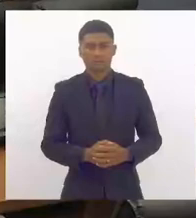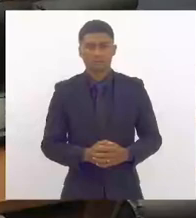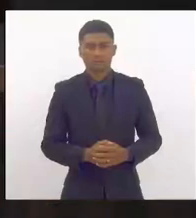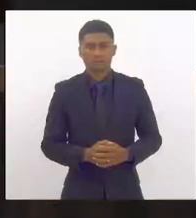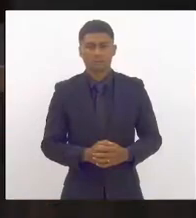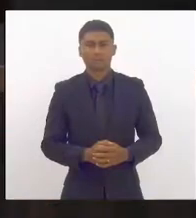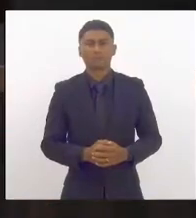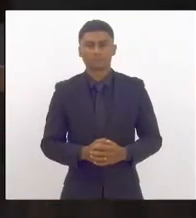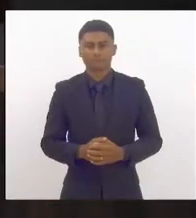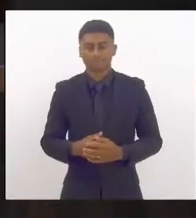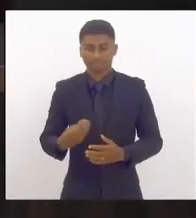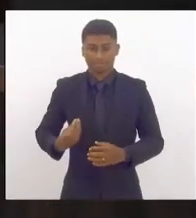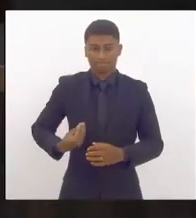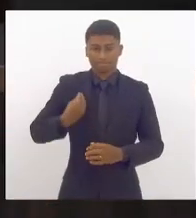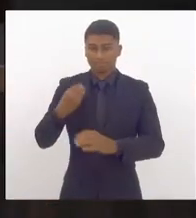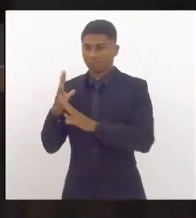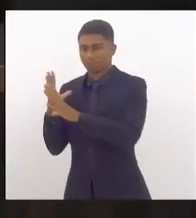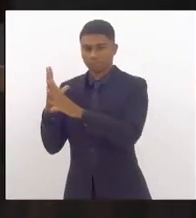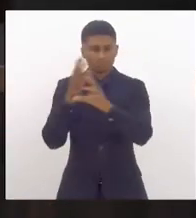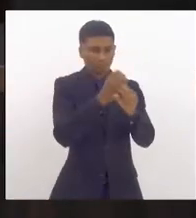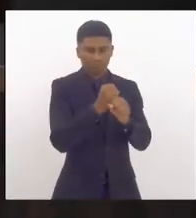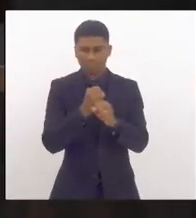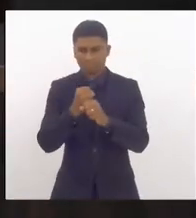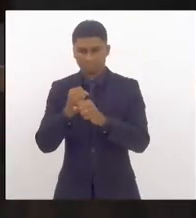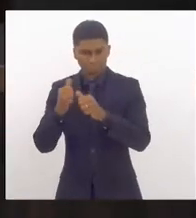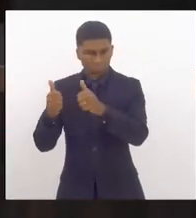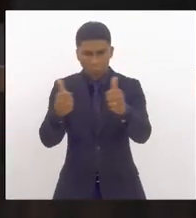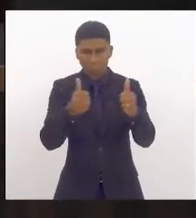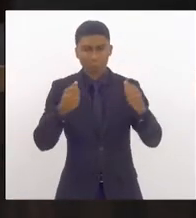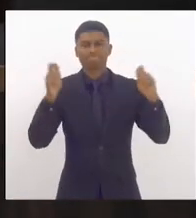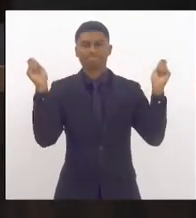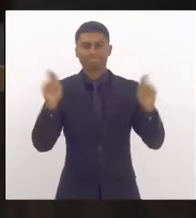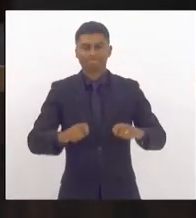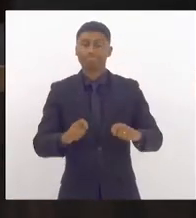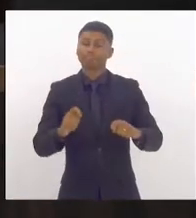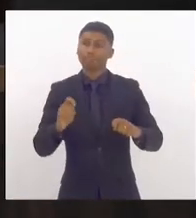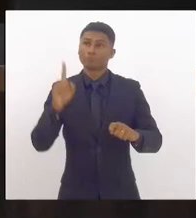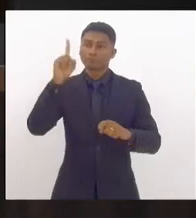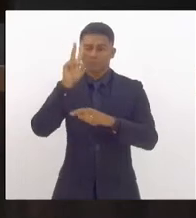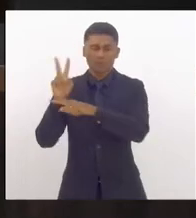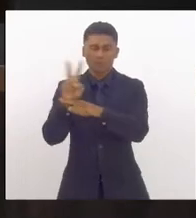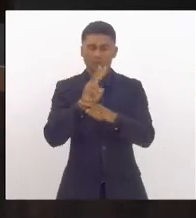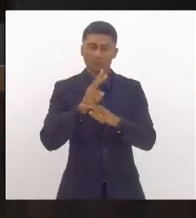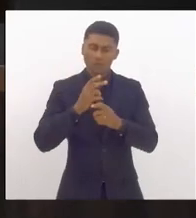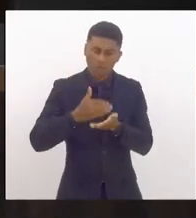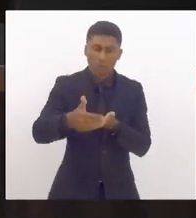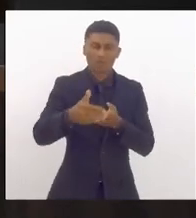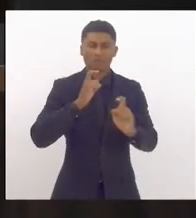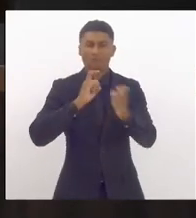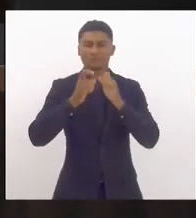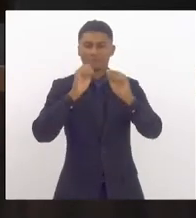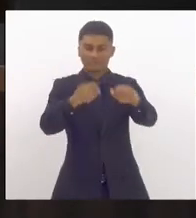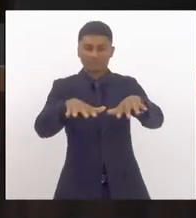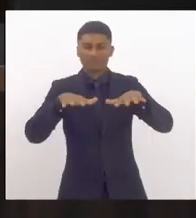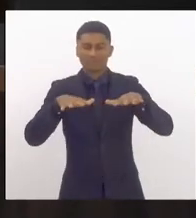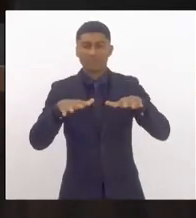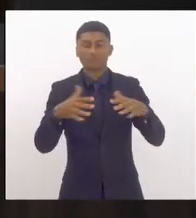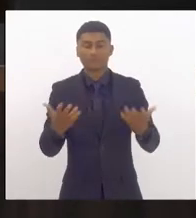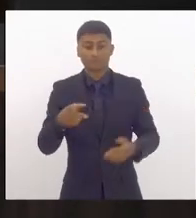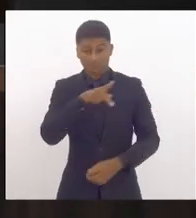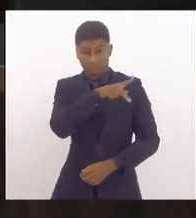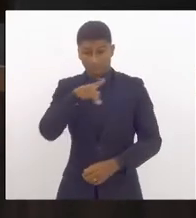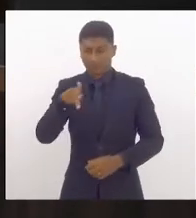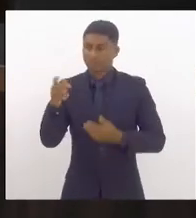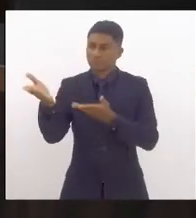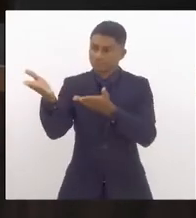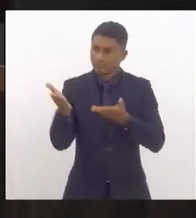em havendo número legal e sobre a proteção de Deus iniciamos nossos trabalhos está aberto a sessão a presidência